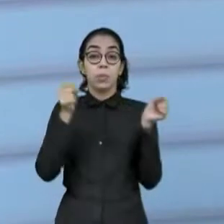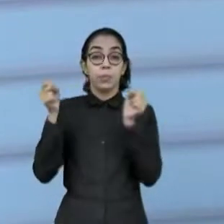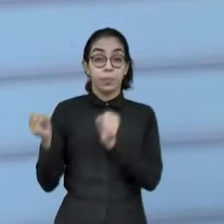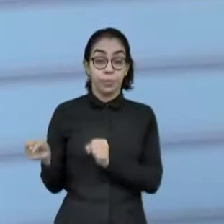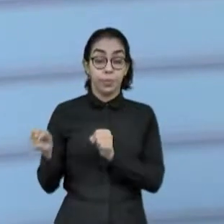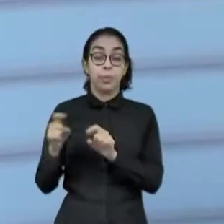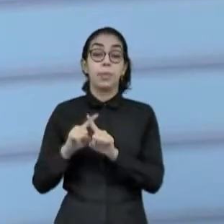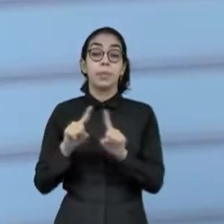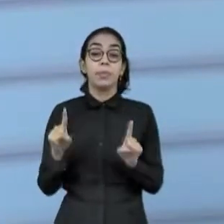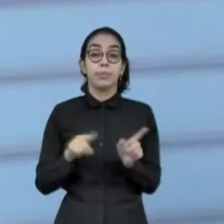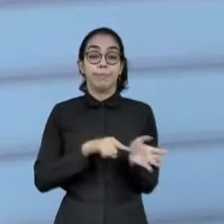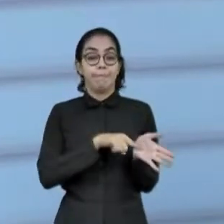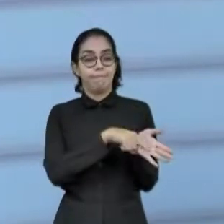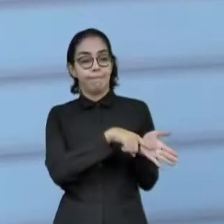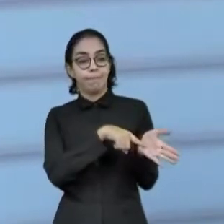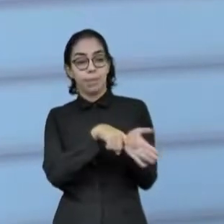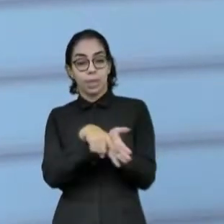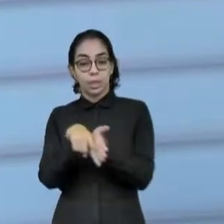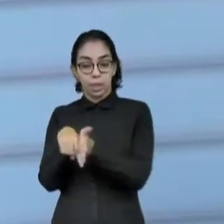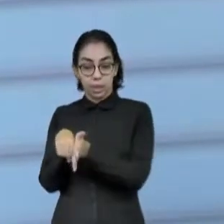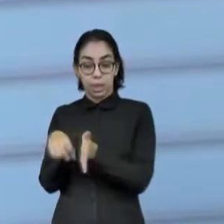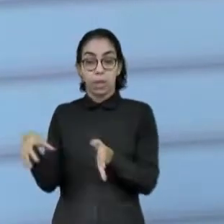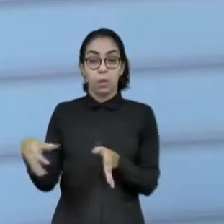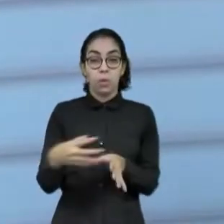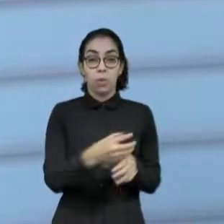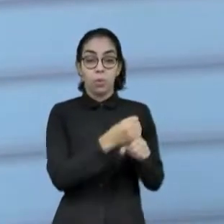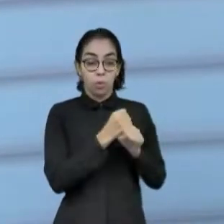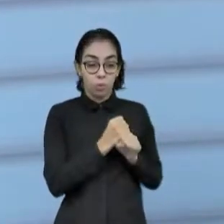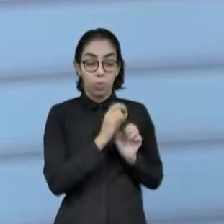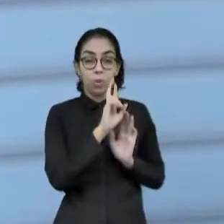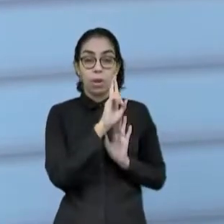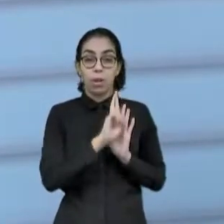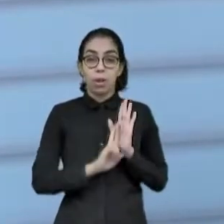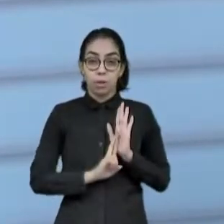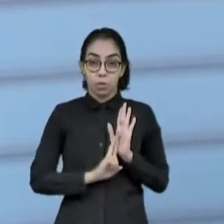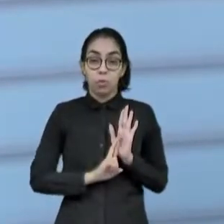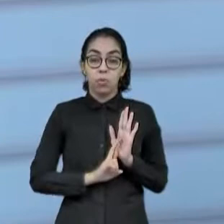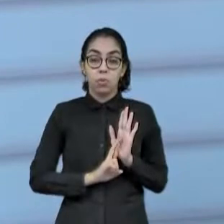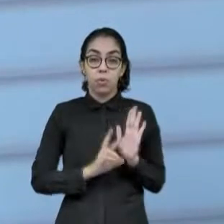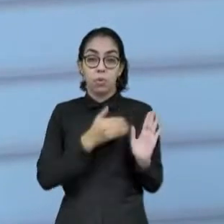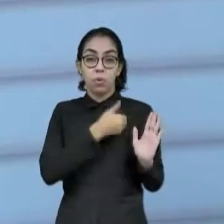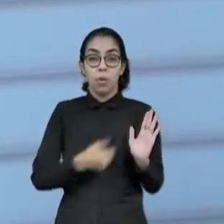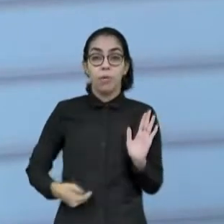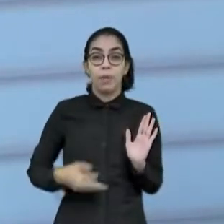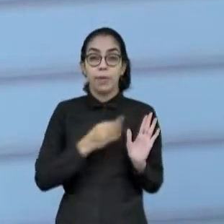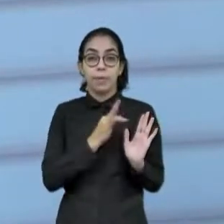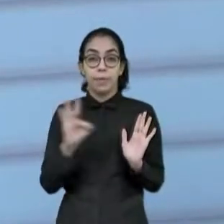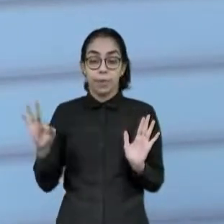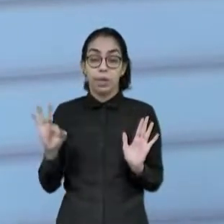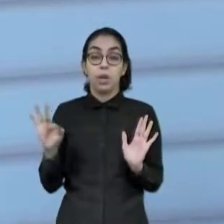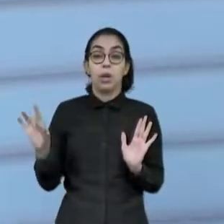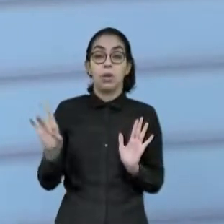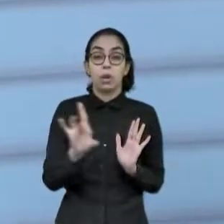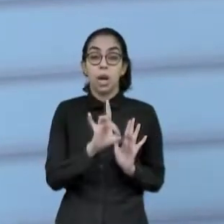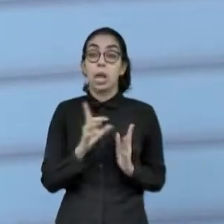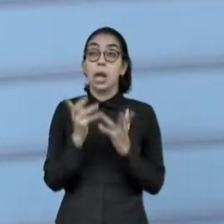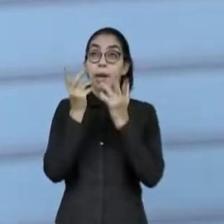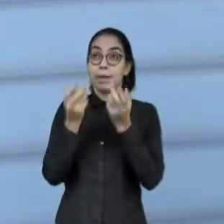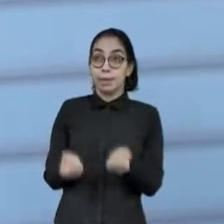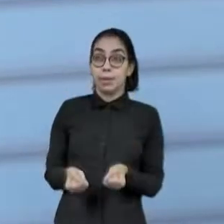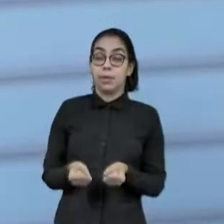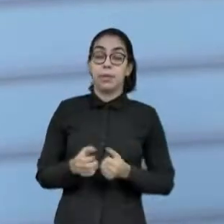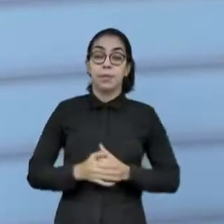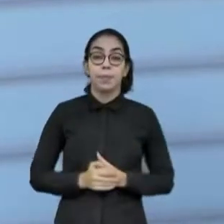com consentimento dos governos, né? Dos governos federais desses países que se apuram esses dados.